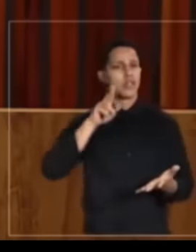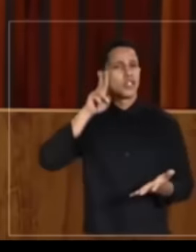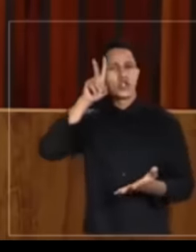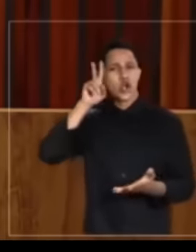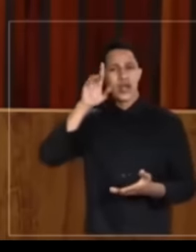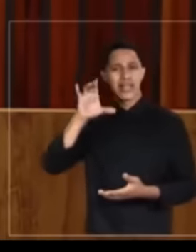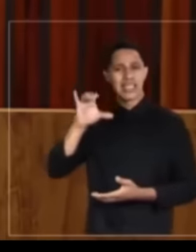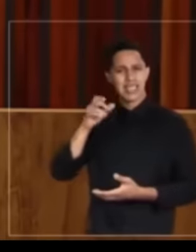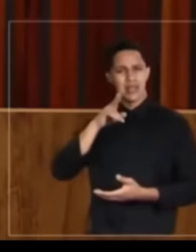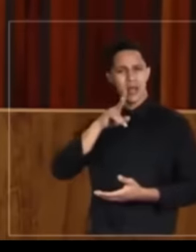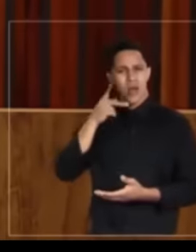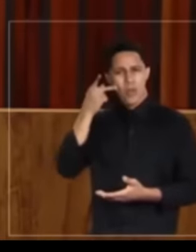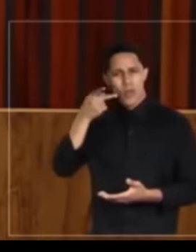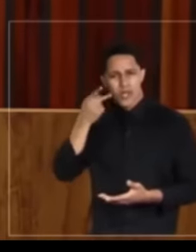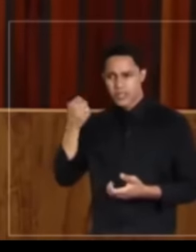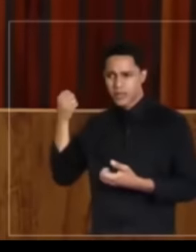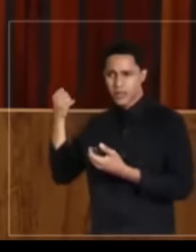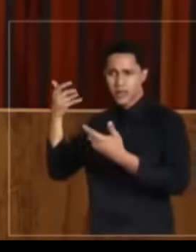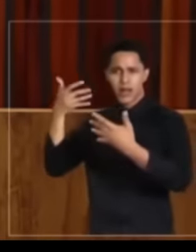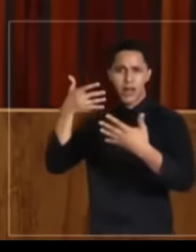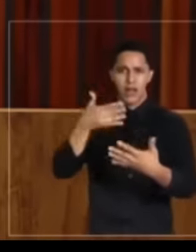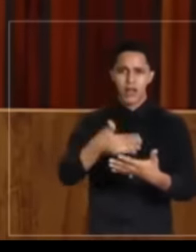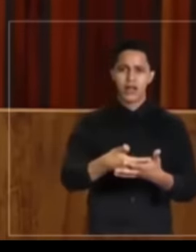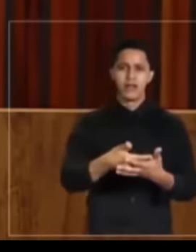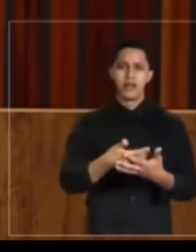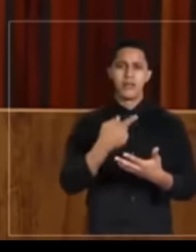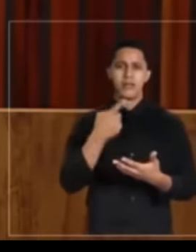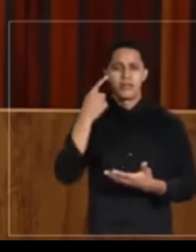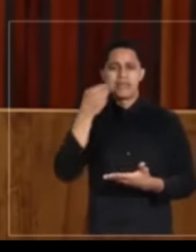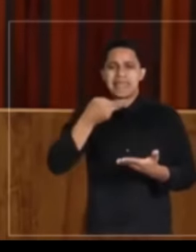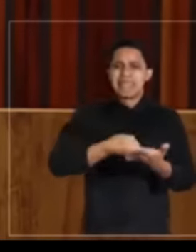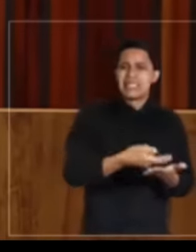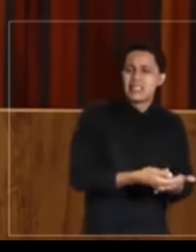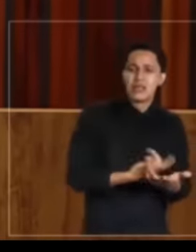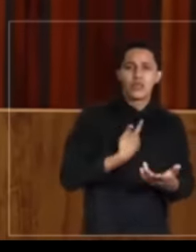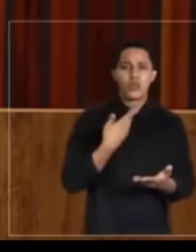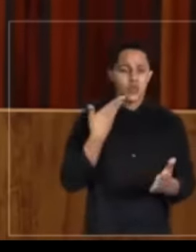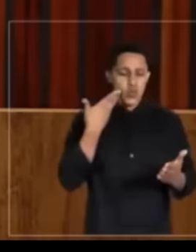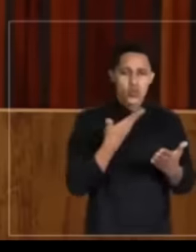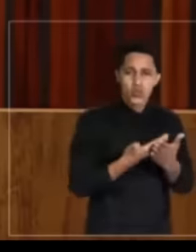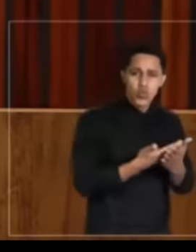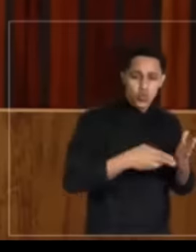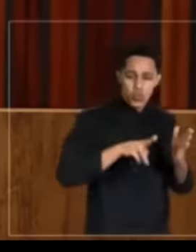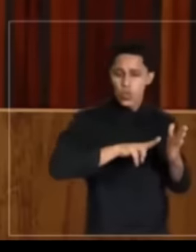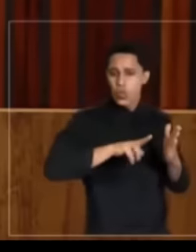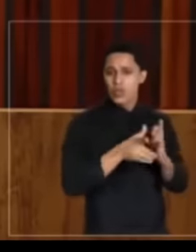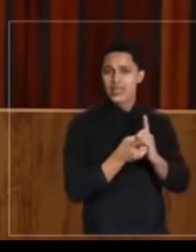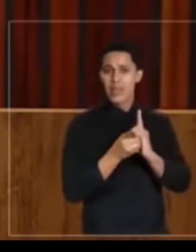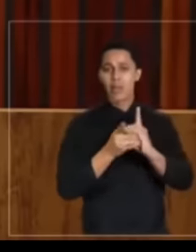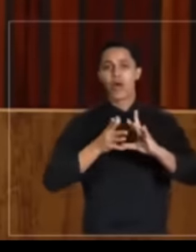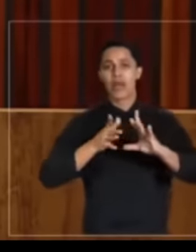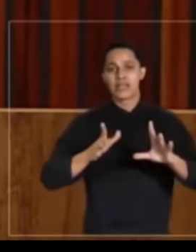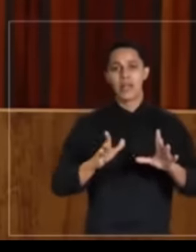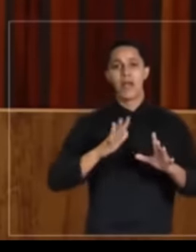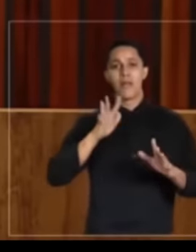corroboração entre o que C denunciou e entre tudo que que foi dito por